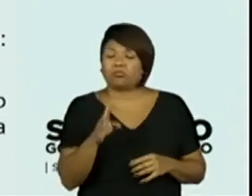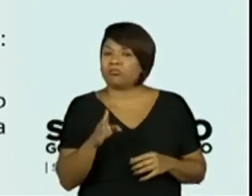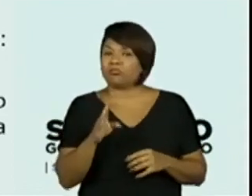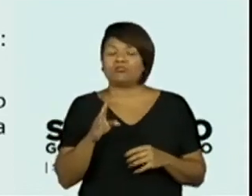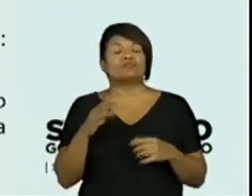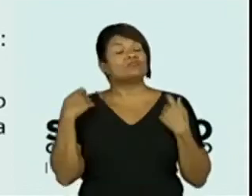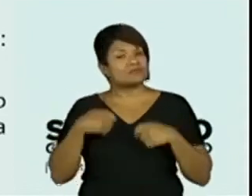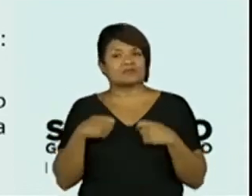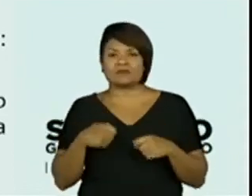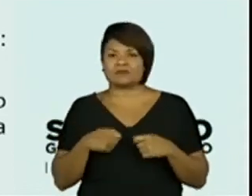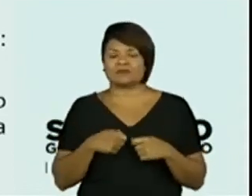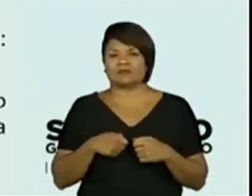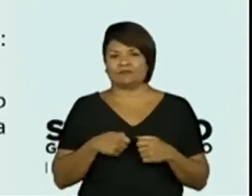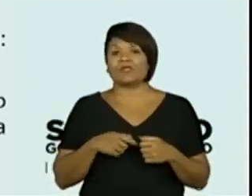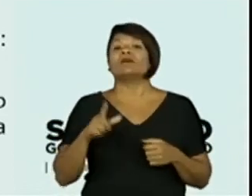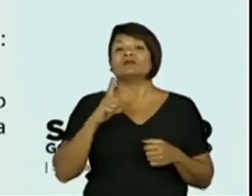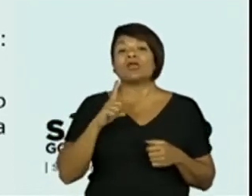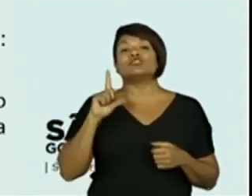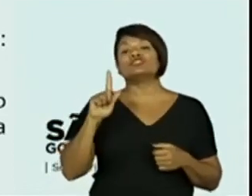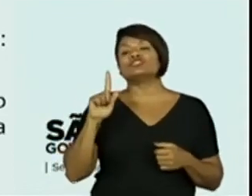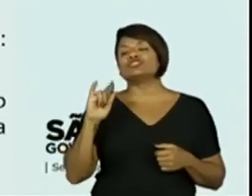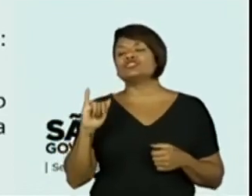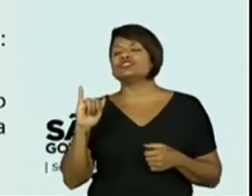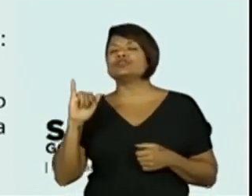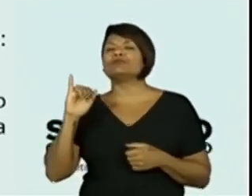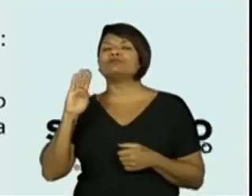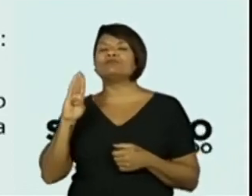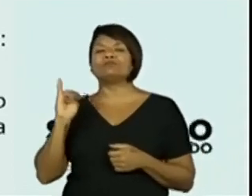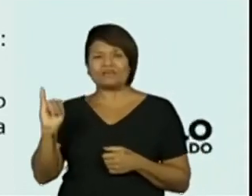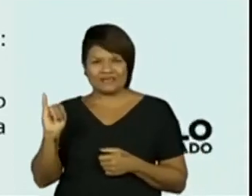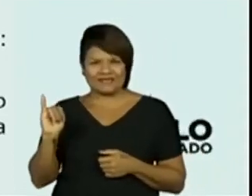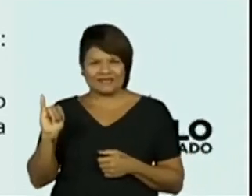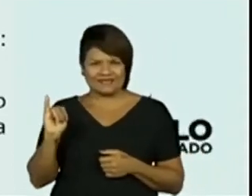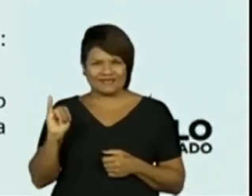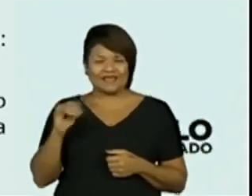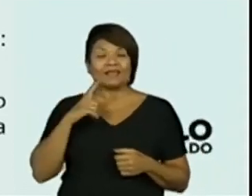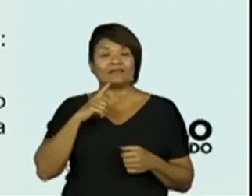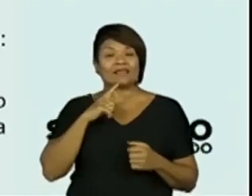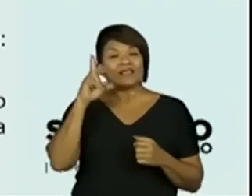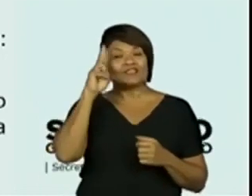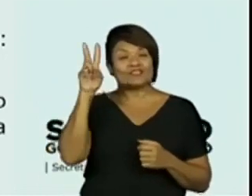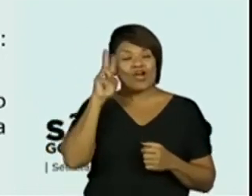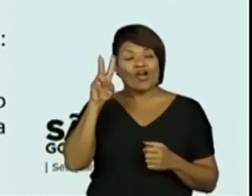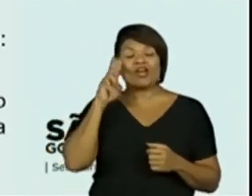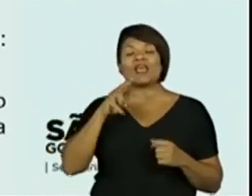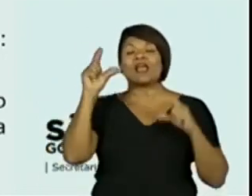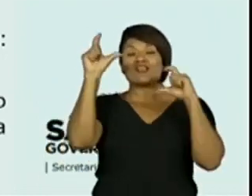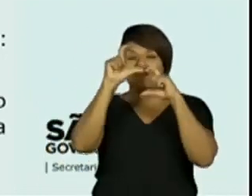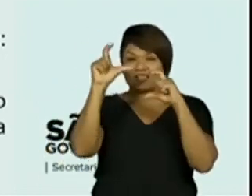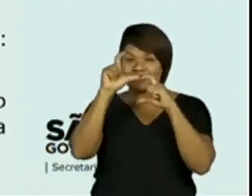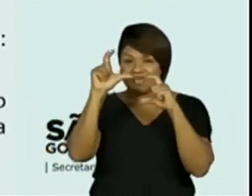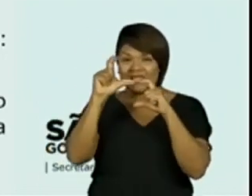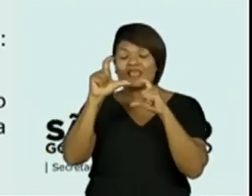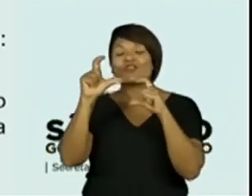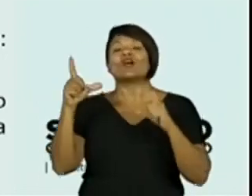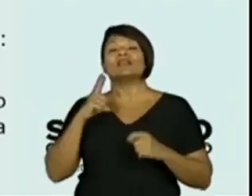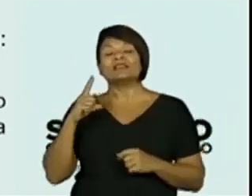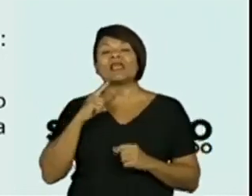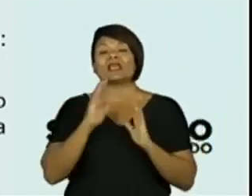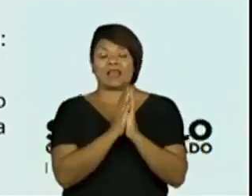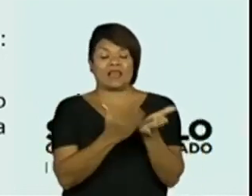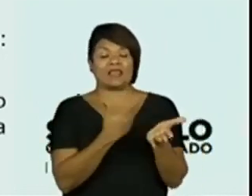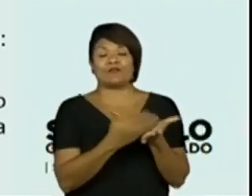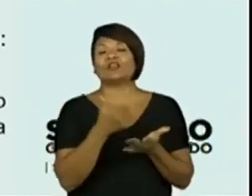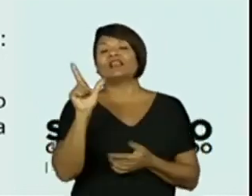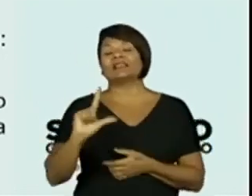fundamental. Os gibis que estão em casa, as revistas, as histórias em quadrinho, os livros de literatura